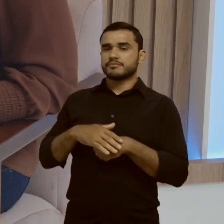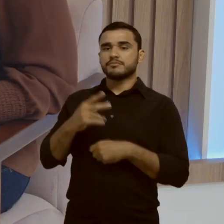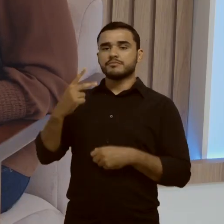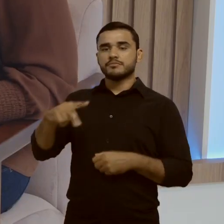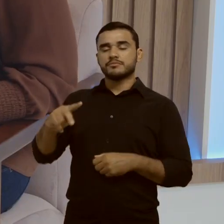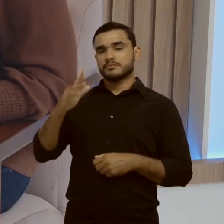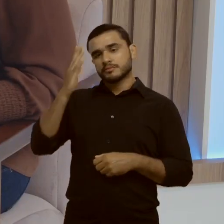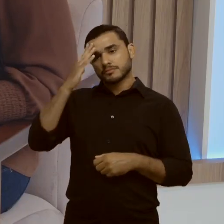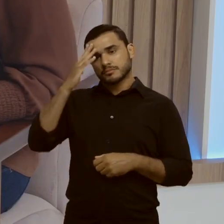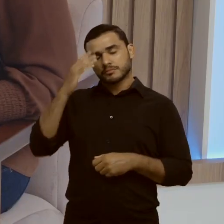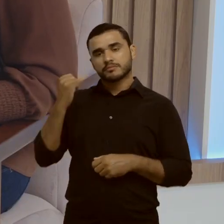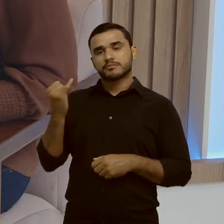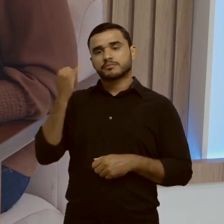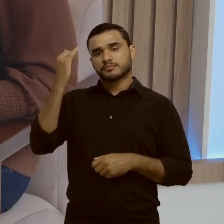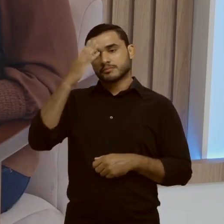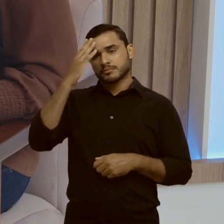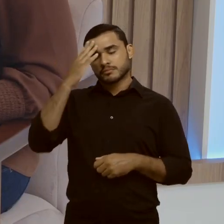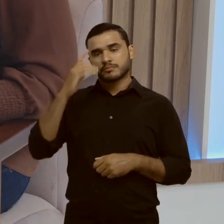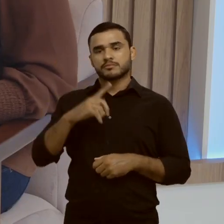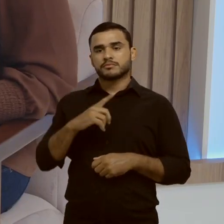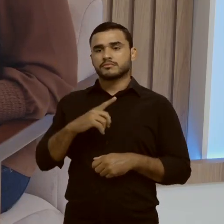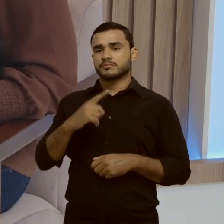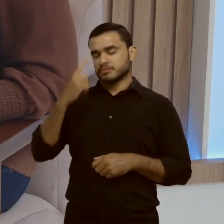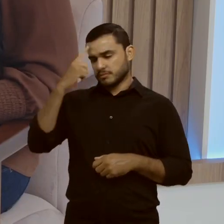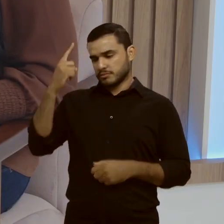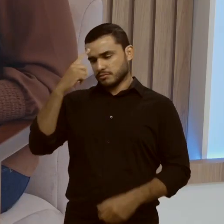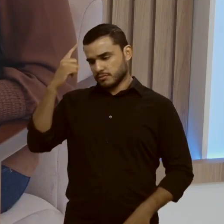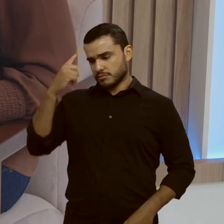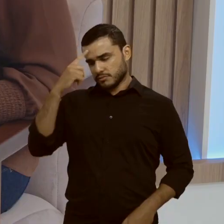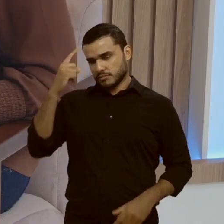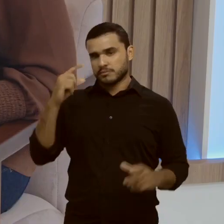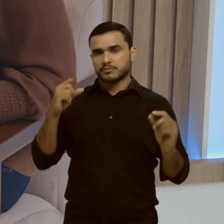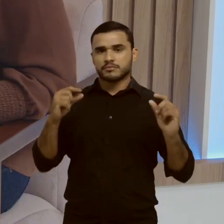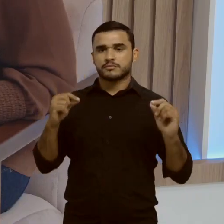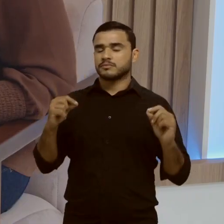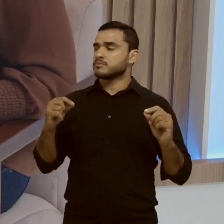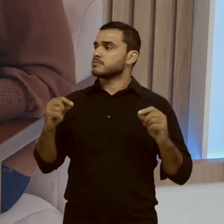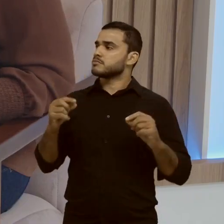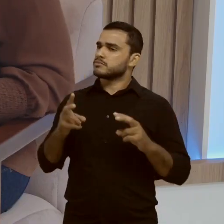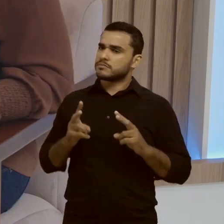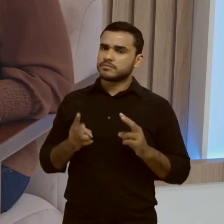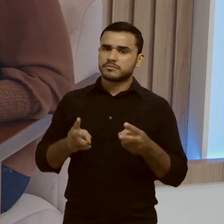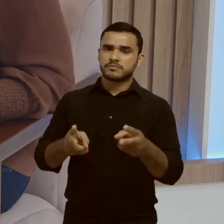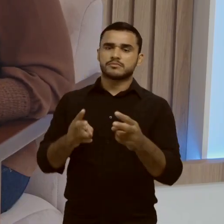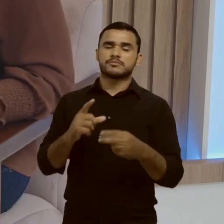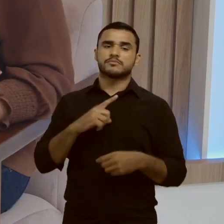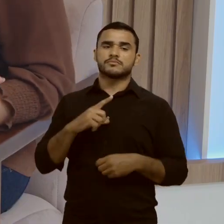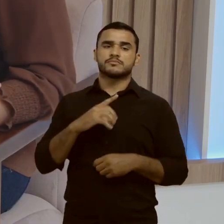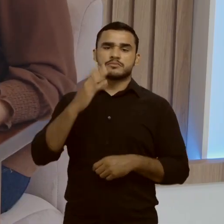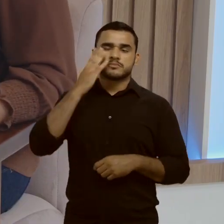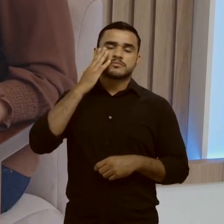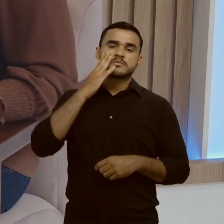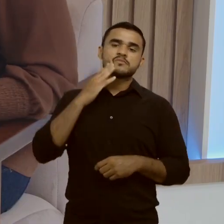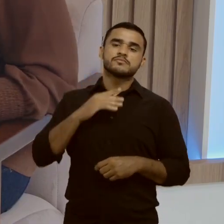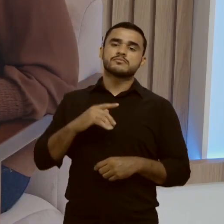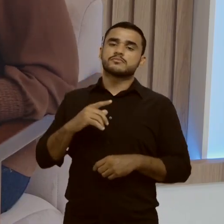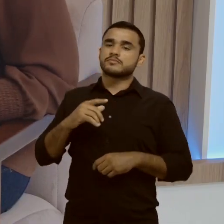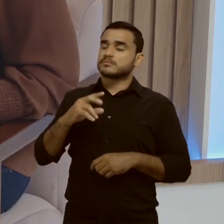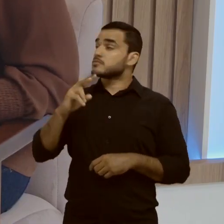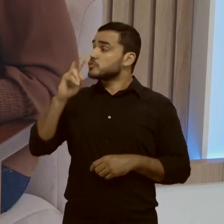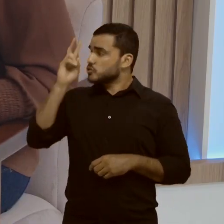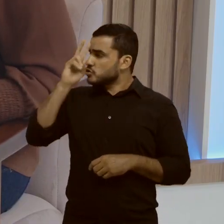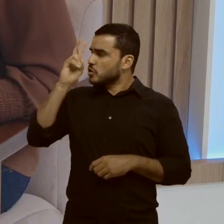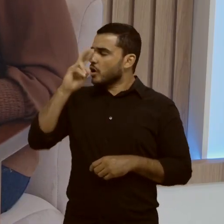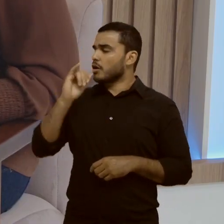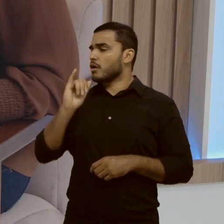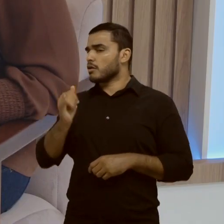ser essenciais, desde a criatividade, desde saber dar continuidade a uma atividade, a uma história. Então, tudo